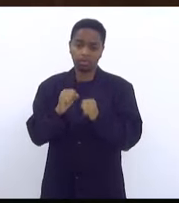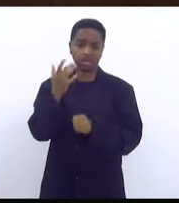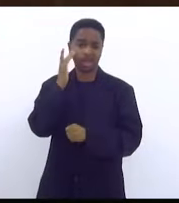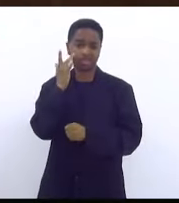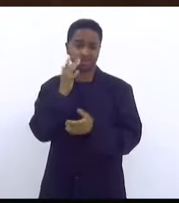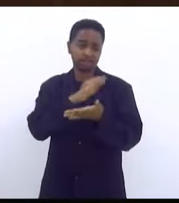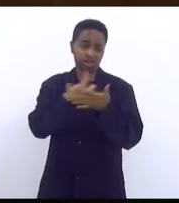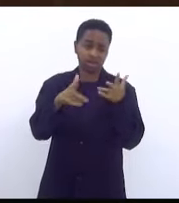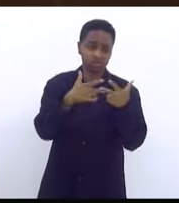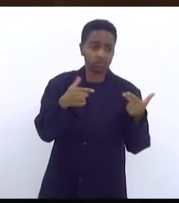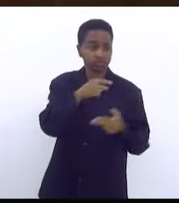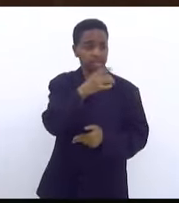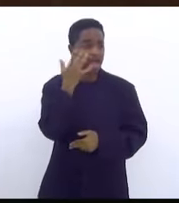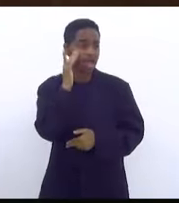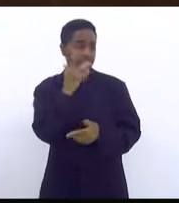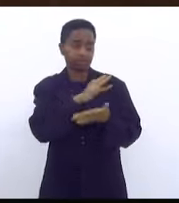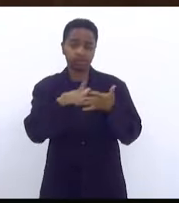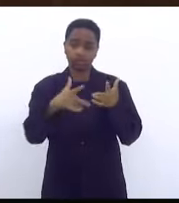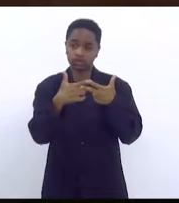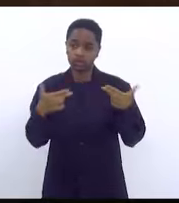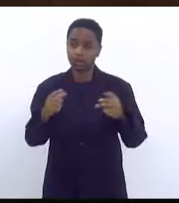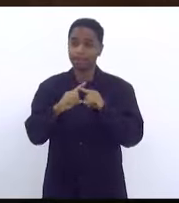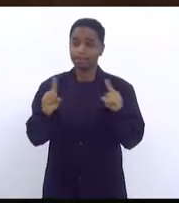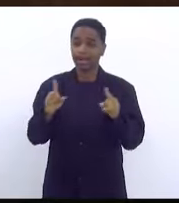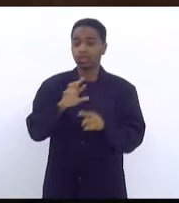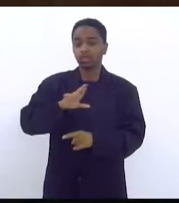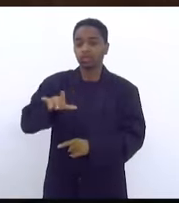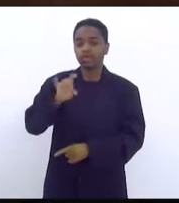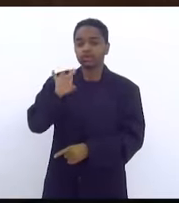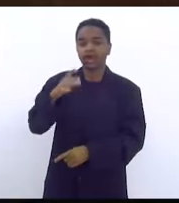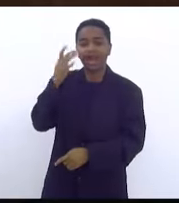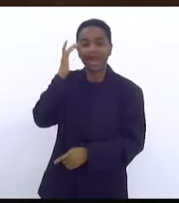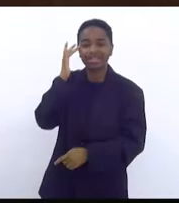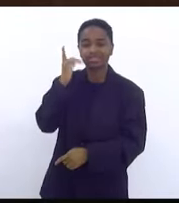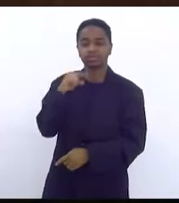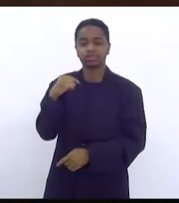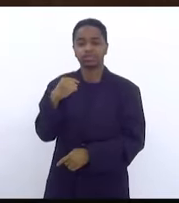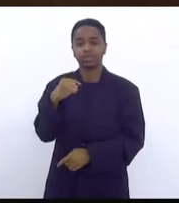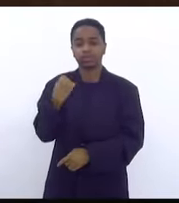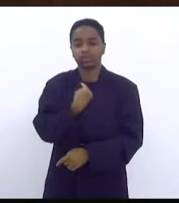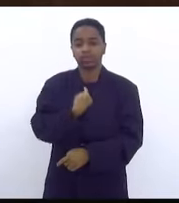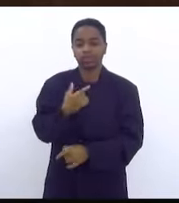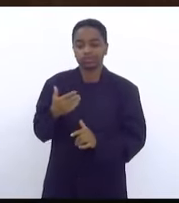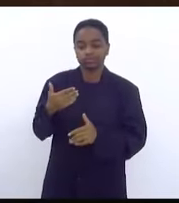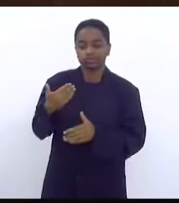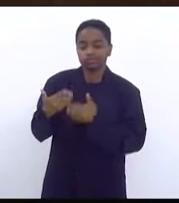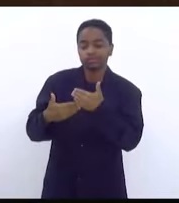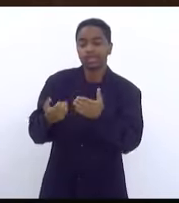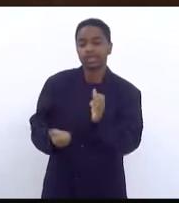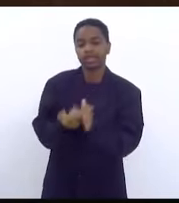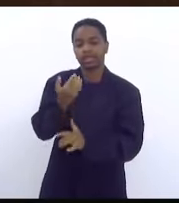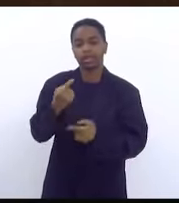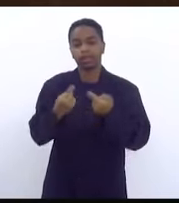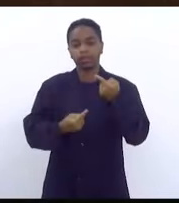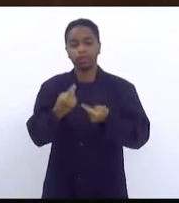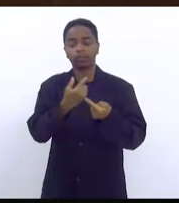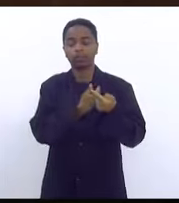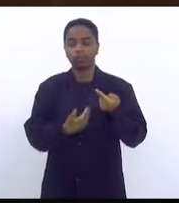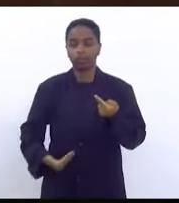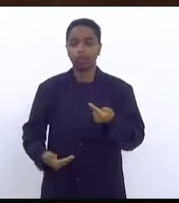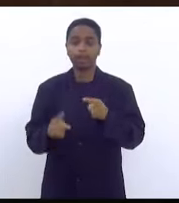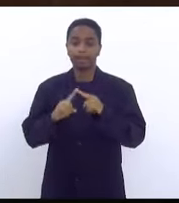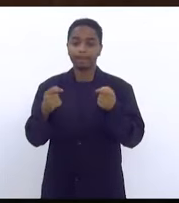coisa, você acha muita coisa, mas não é de achismos que vive a política pública. Ela tem que viver de dados e